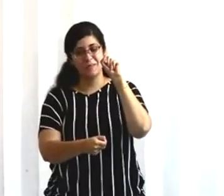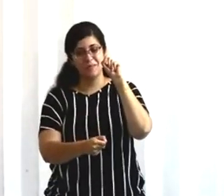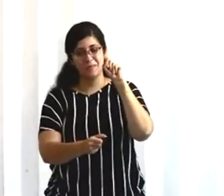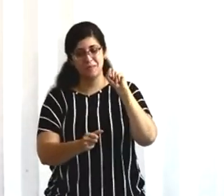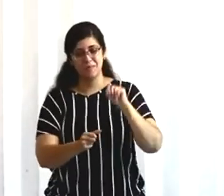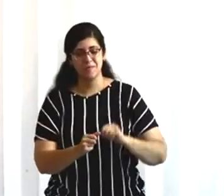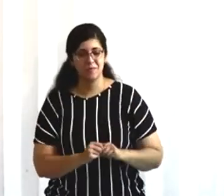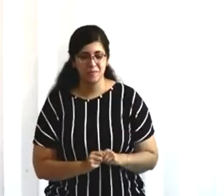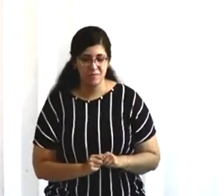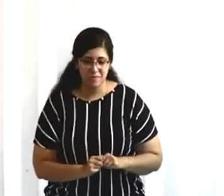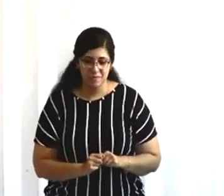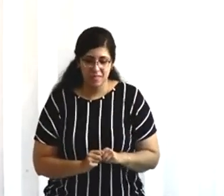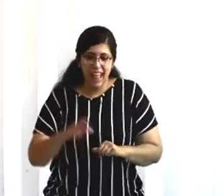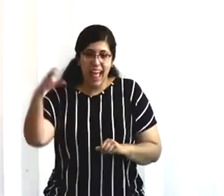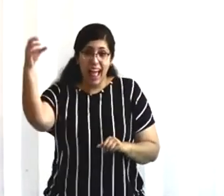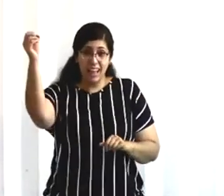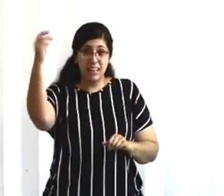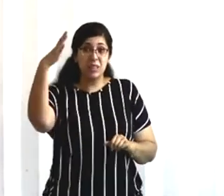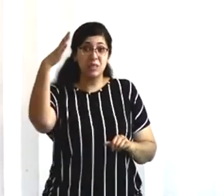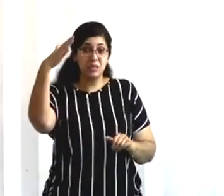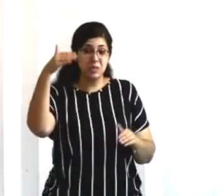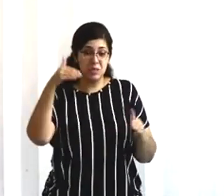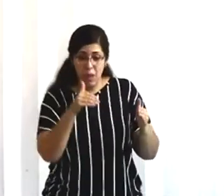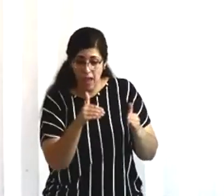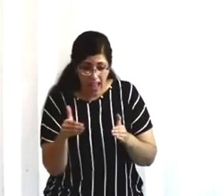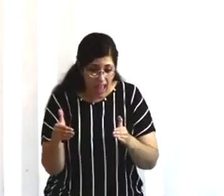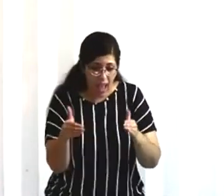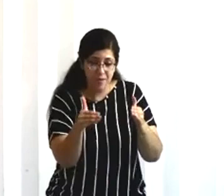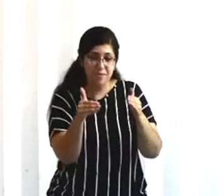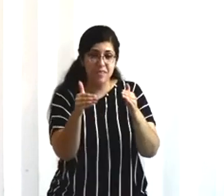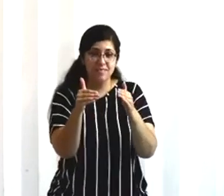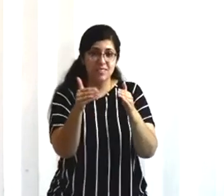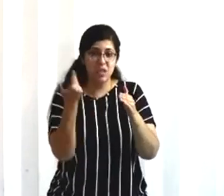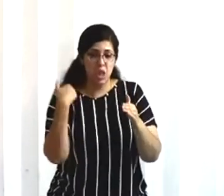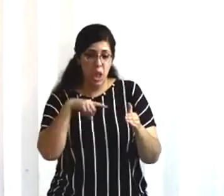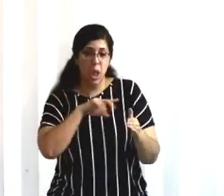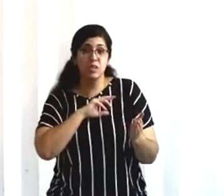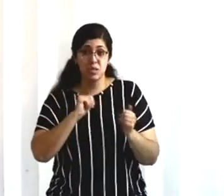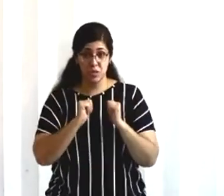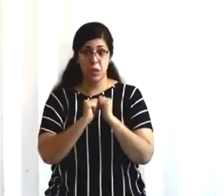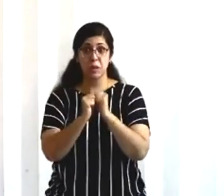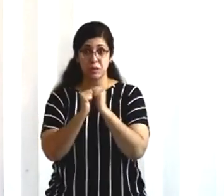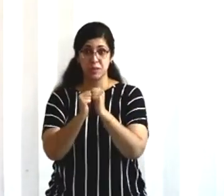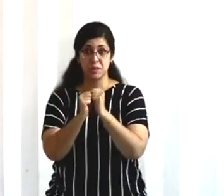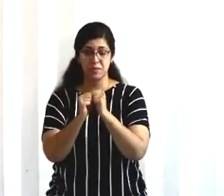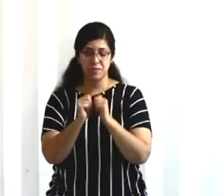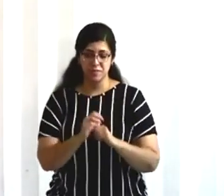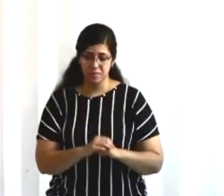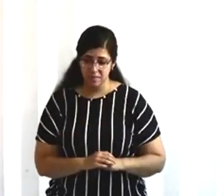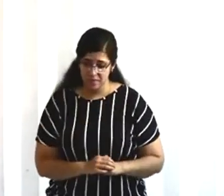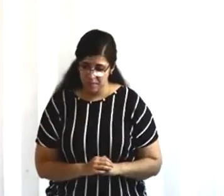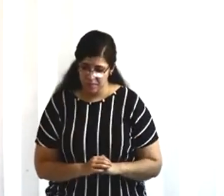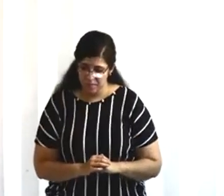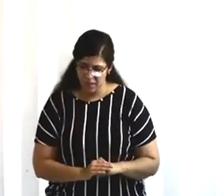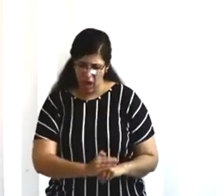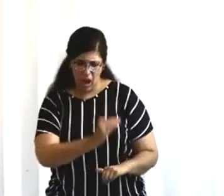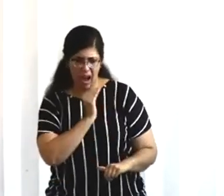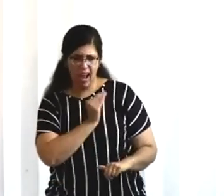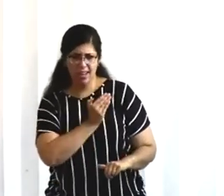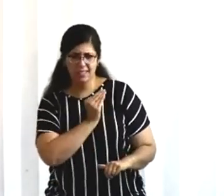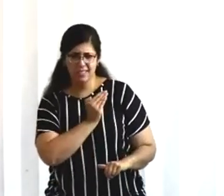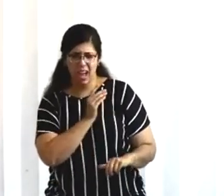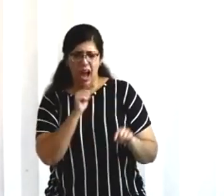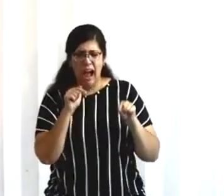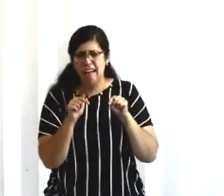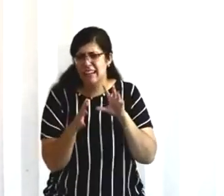morte. O maravilhoso conselheiro caminha conosco. Por isso não fixe o seu coração em conselhos